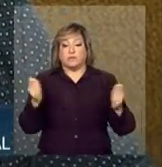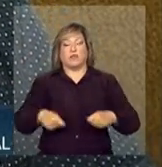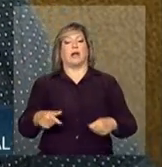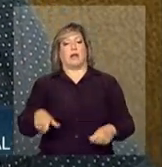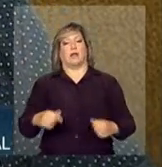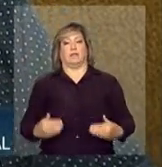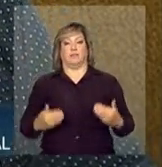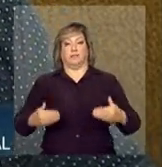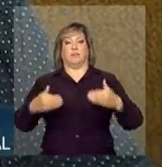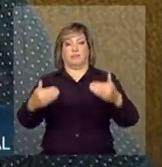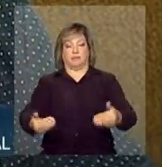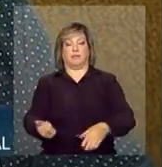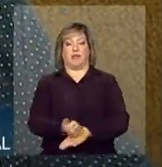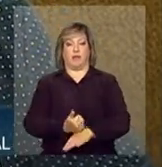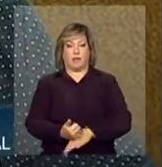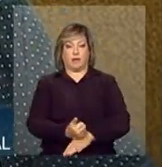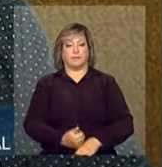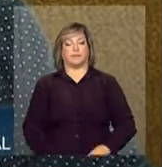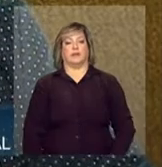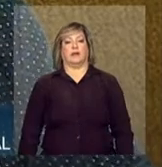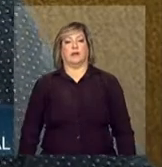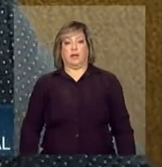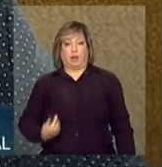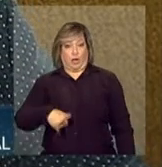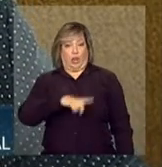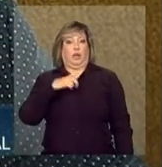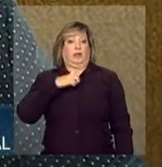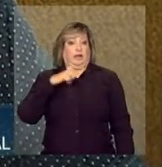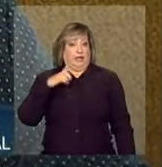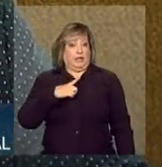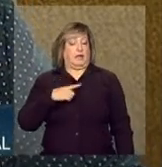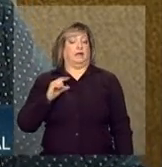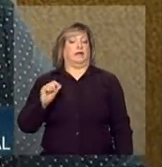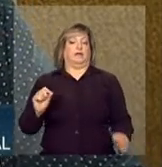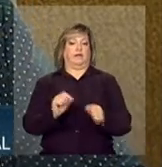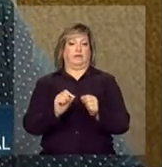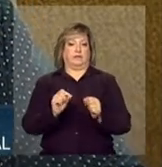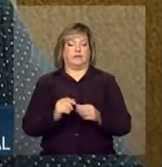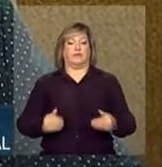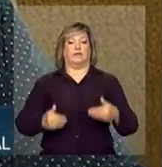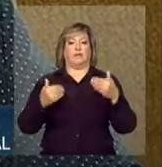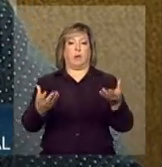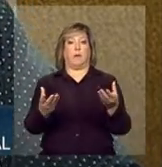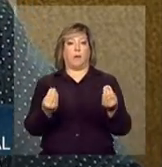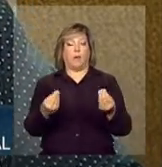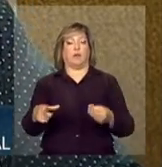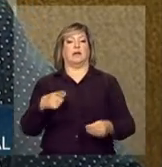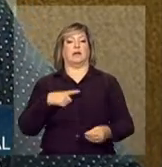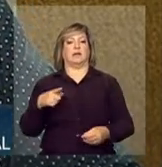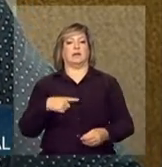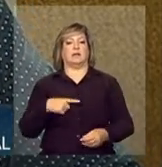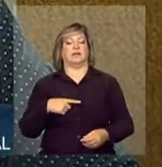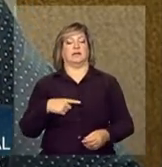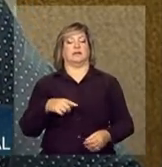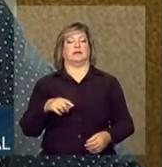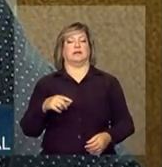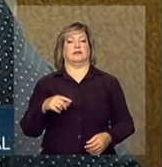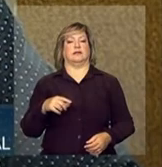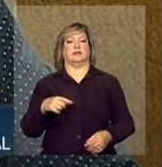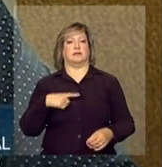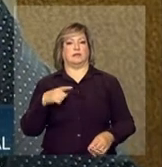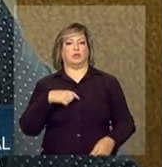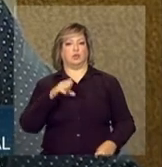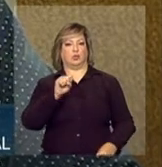avance. Nós estamos investindo muito no Sistema Único de Saúde e no sistema